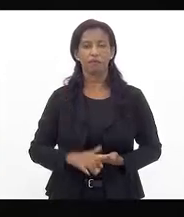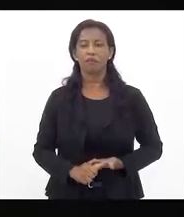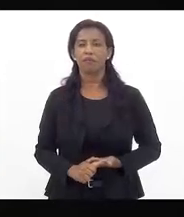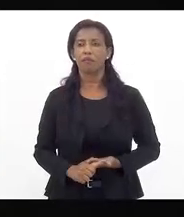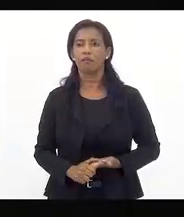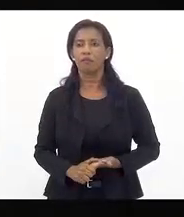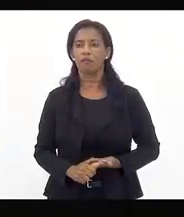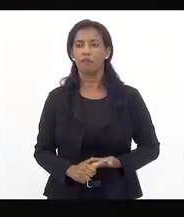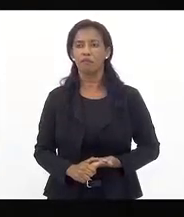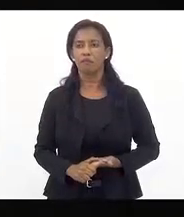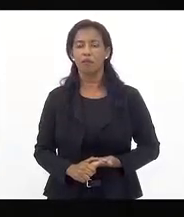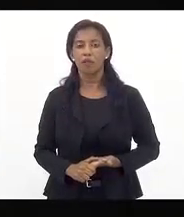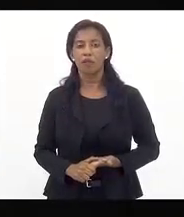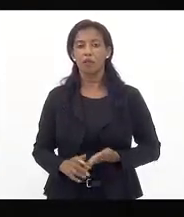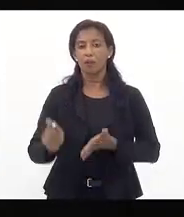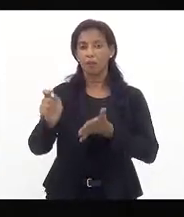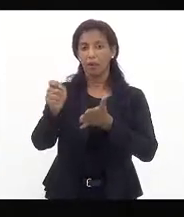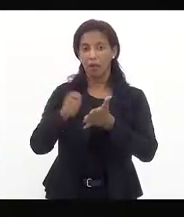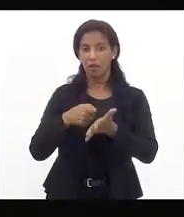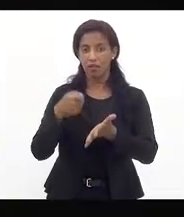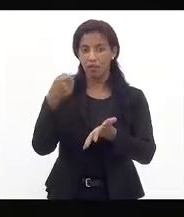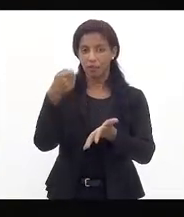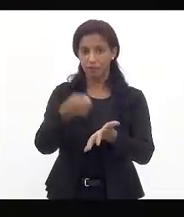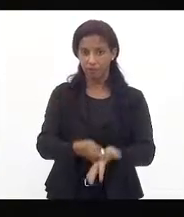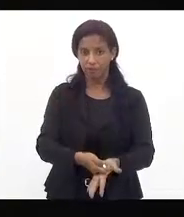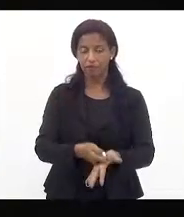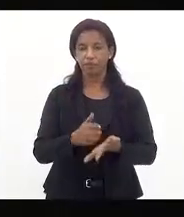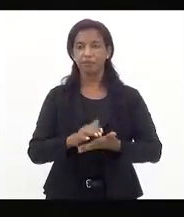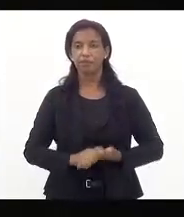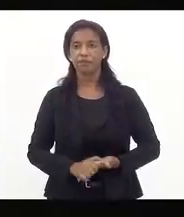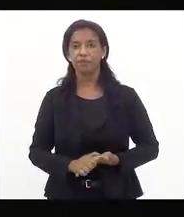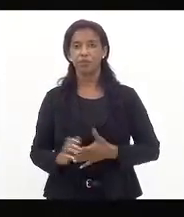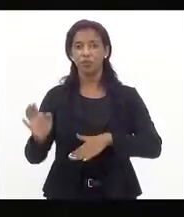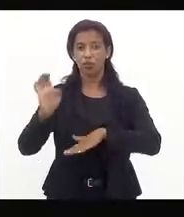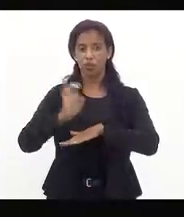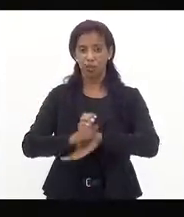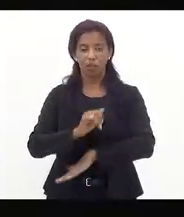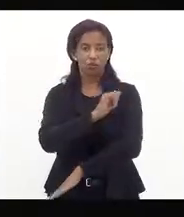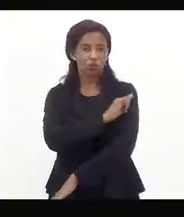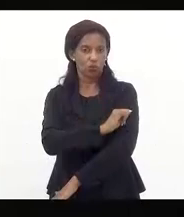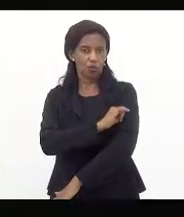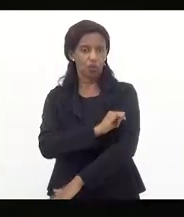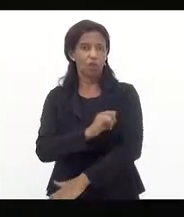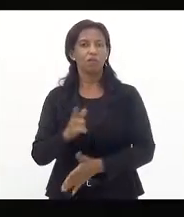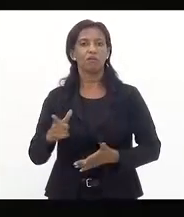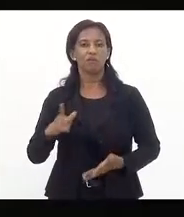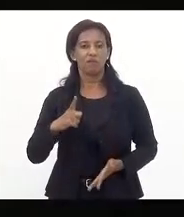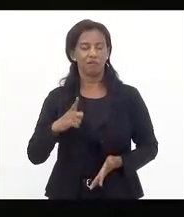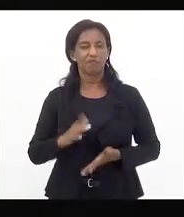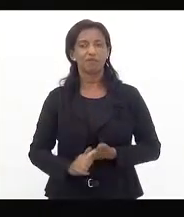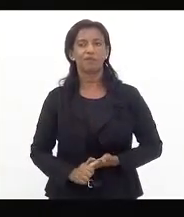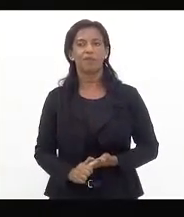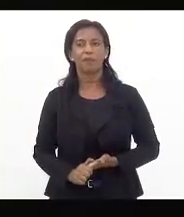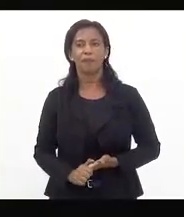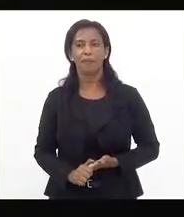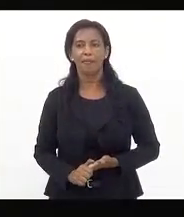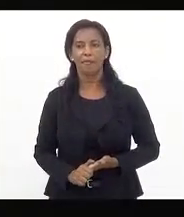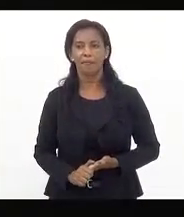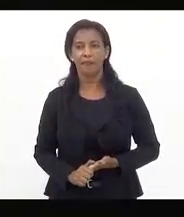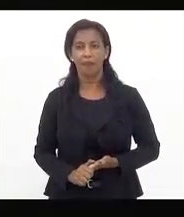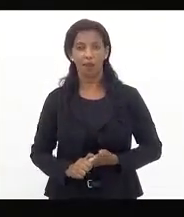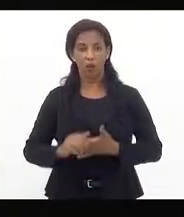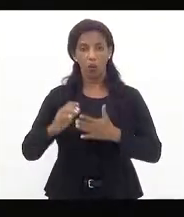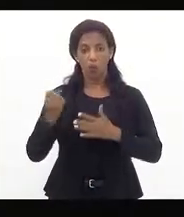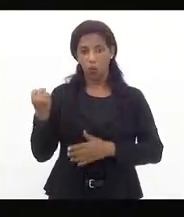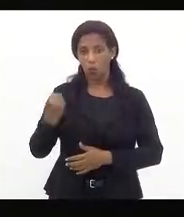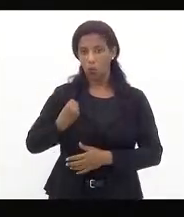E, para registrar aqui, há no Estado do Rio de Janeiro um déficit no serviço público, ou seja, o